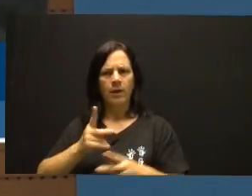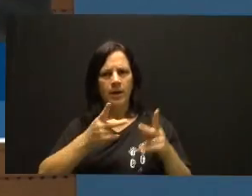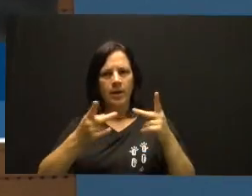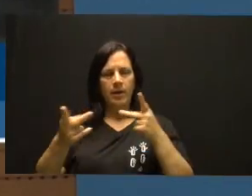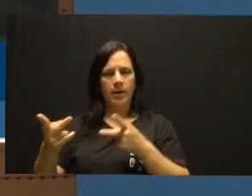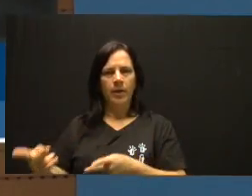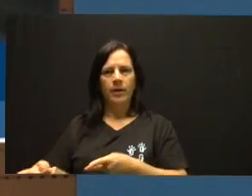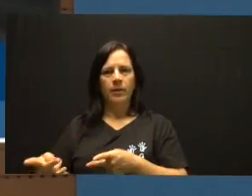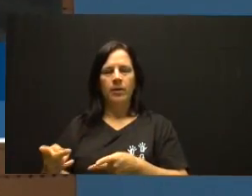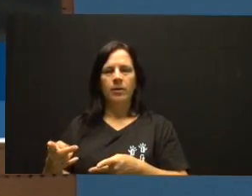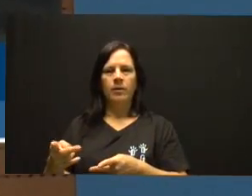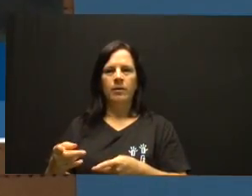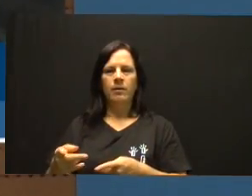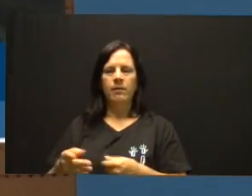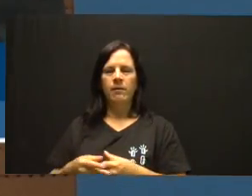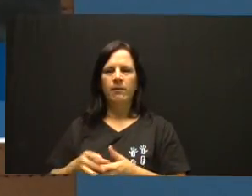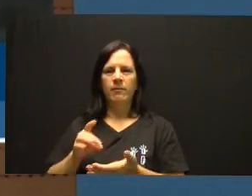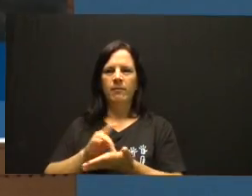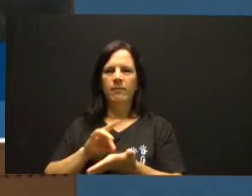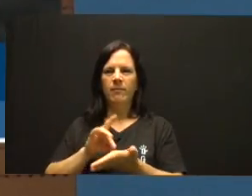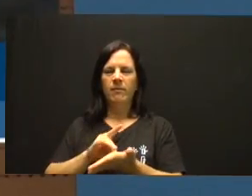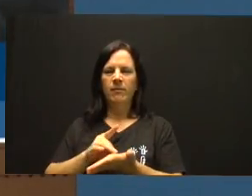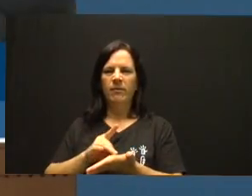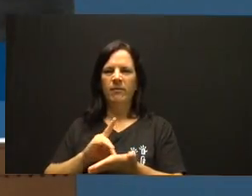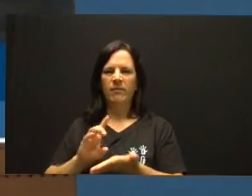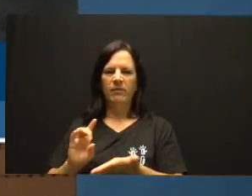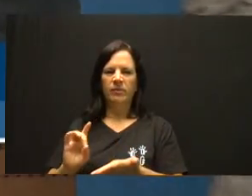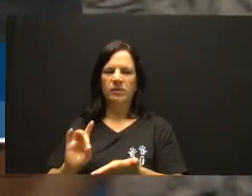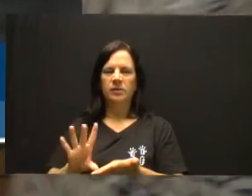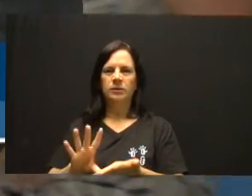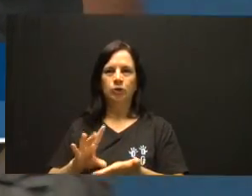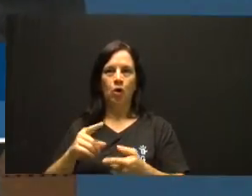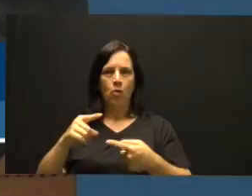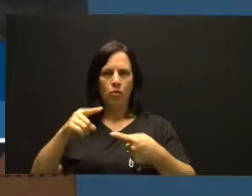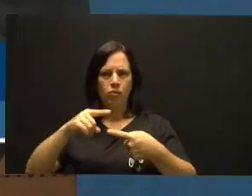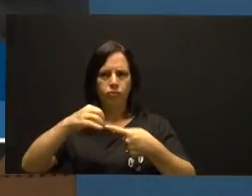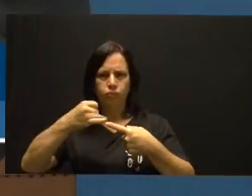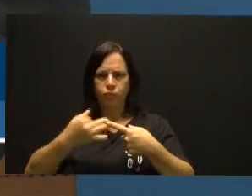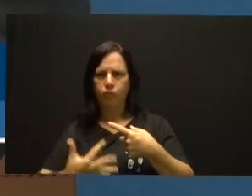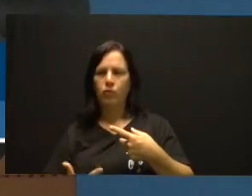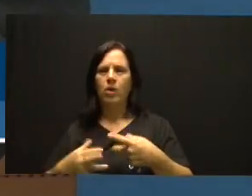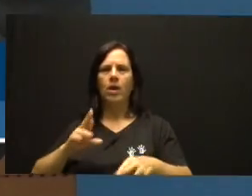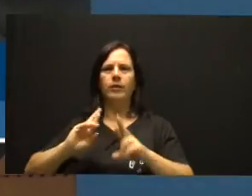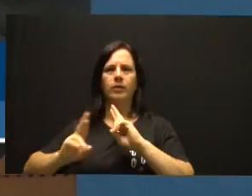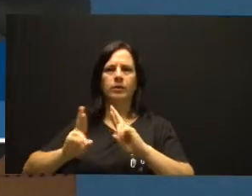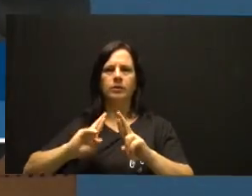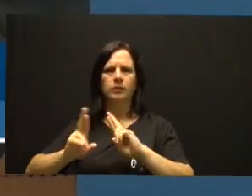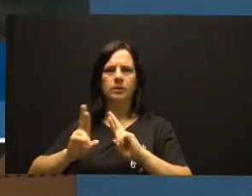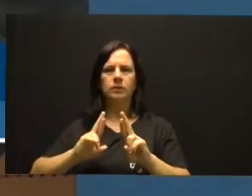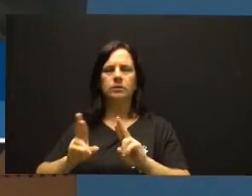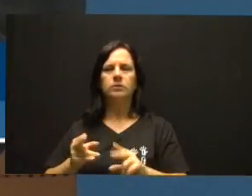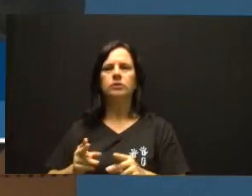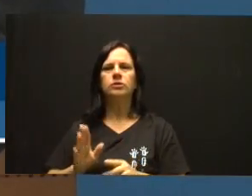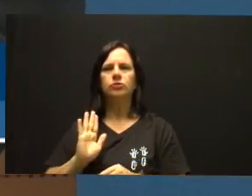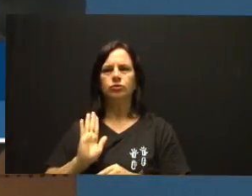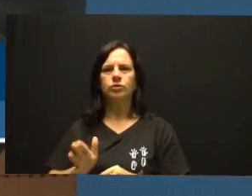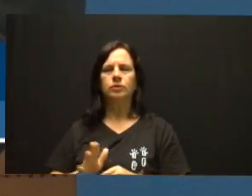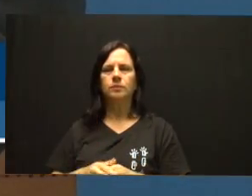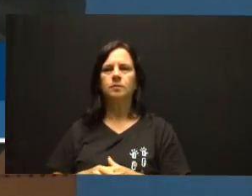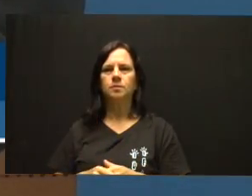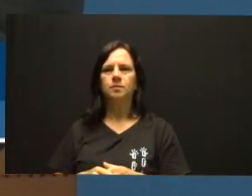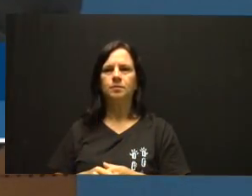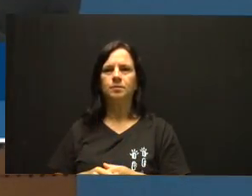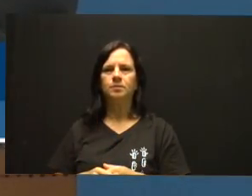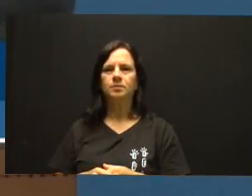em loco, vereador Lala. E não foi apenas uma, foram várias diligências, várias